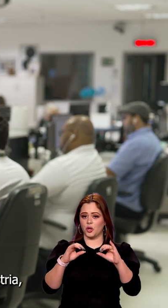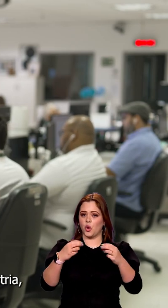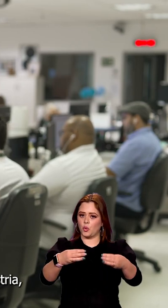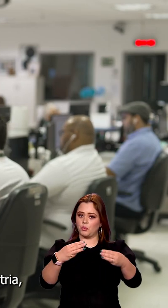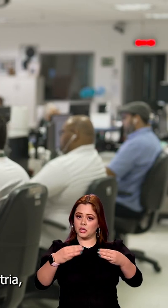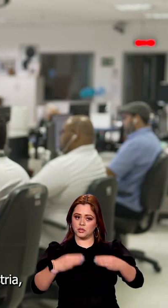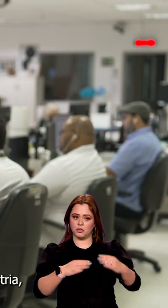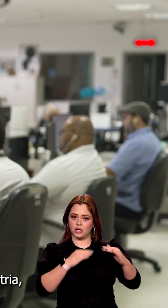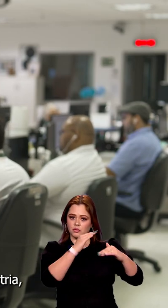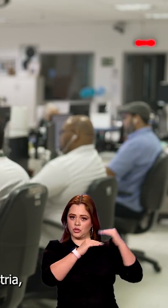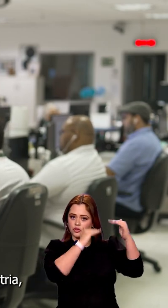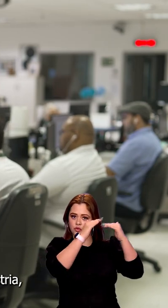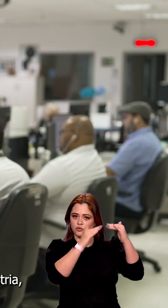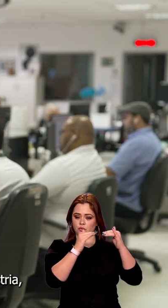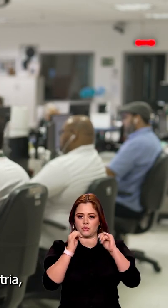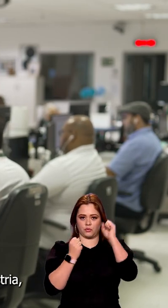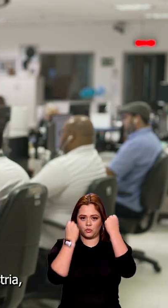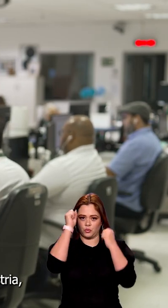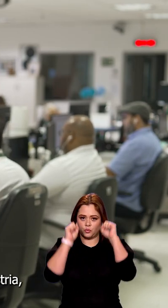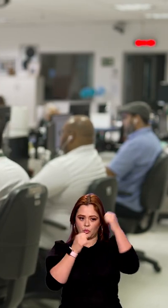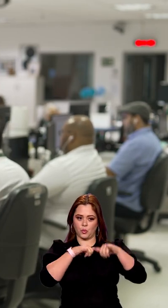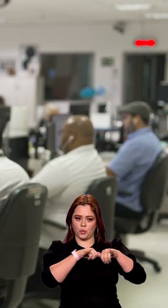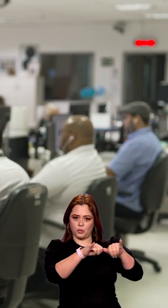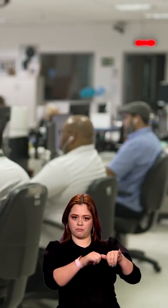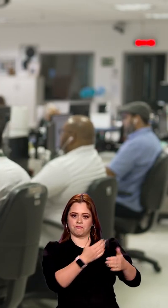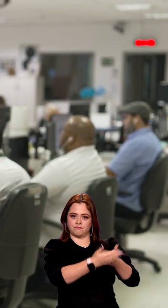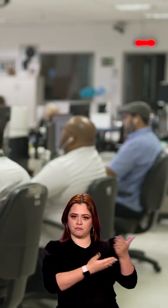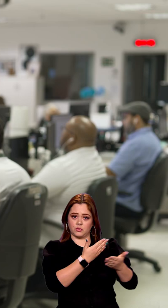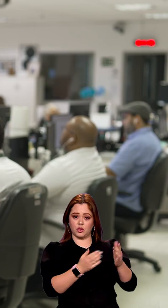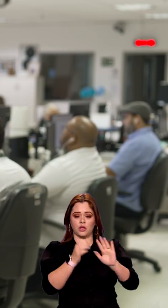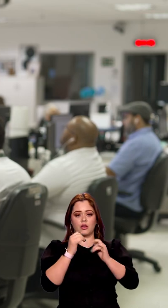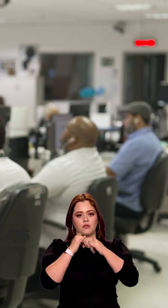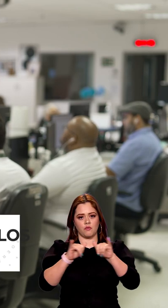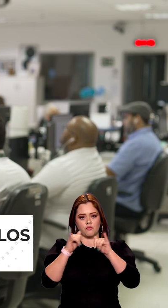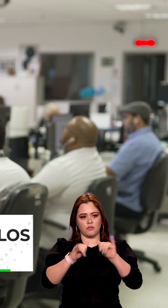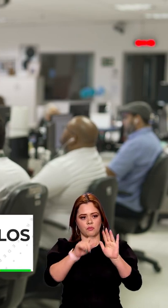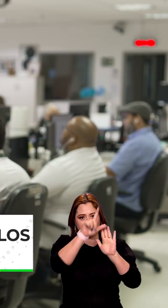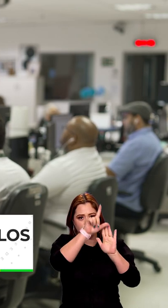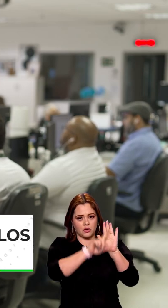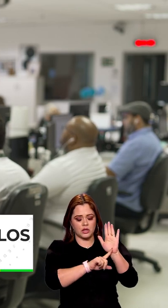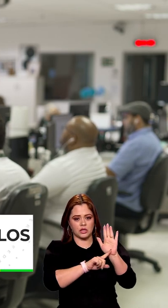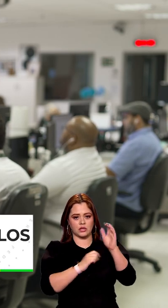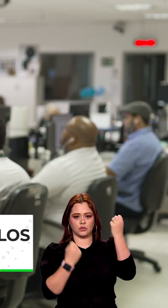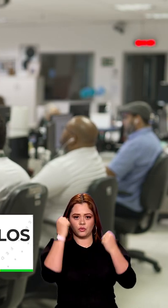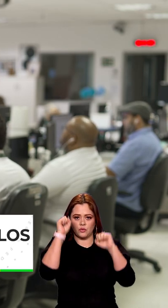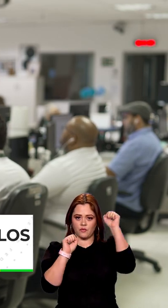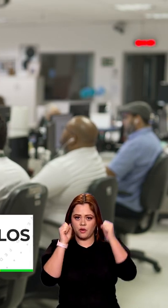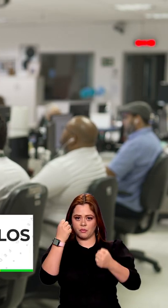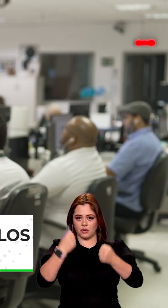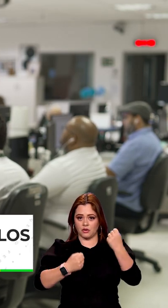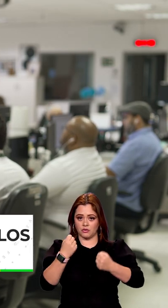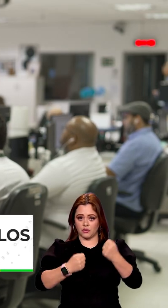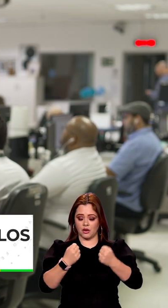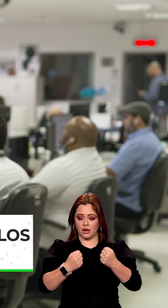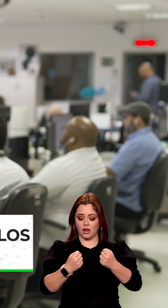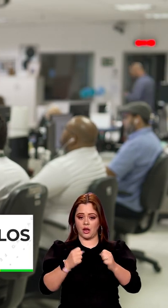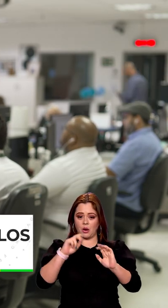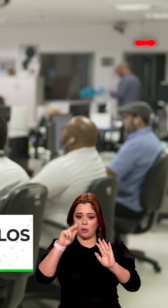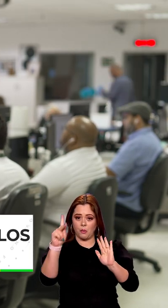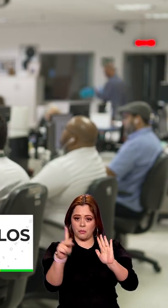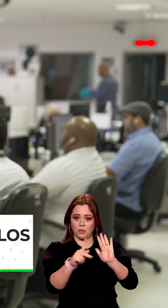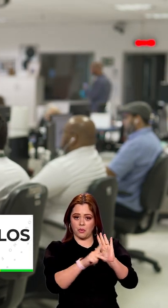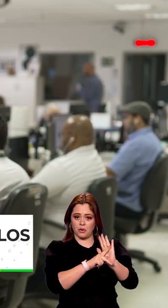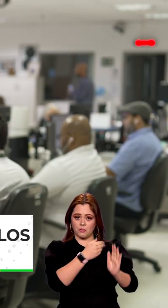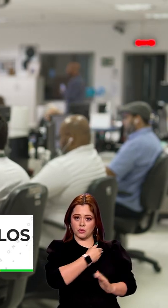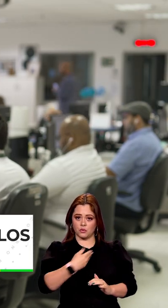Olá! O Ministério do Desenvolvimento, Indústria, Comércio e Serviços divulgou a lista de montadoras de veículos que aderiram